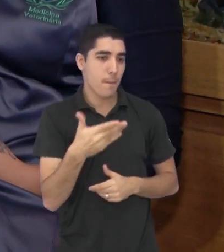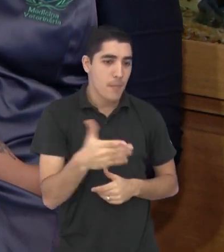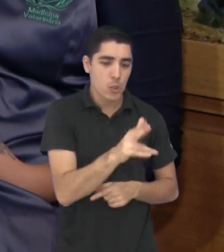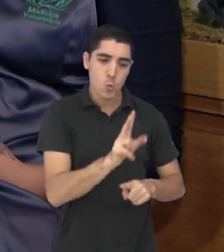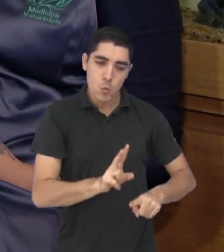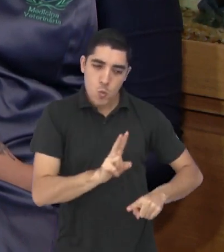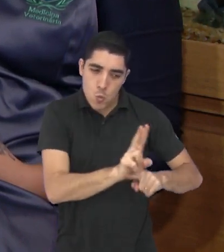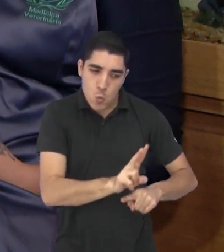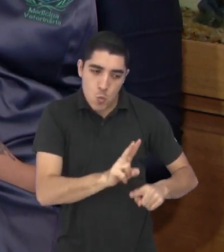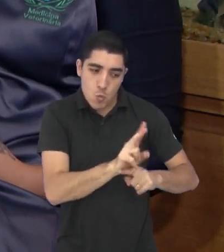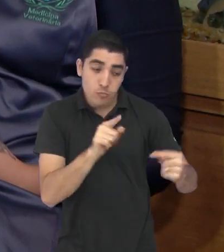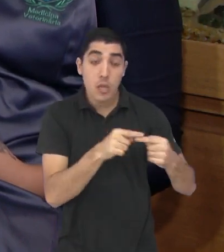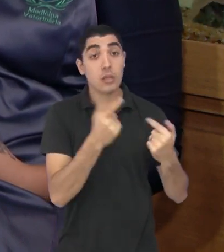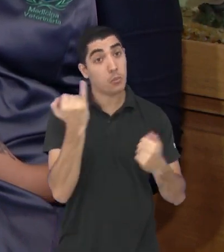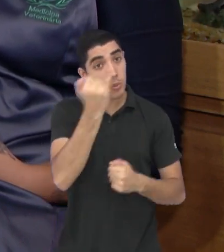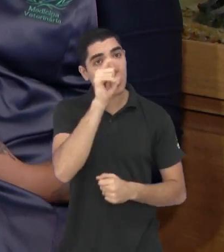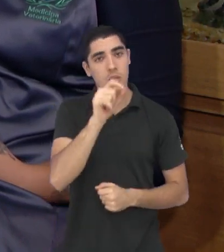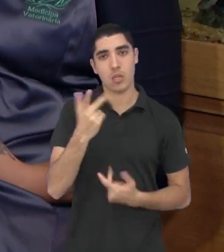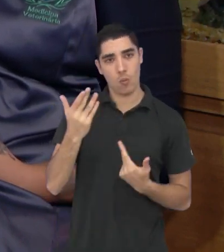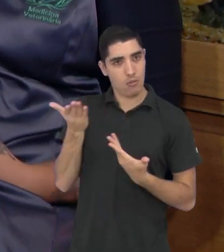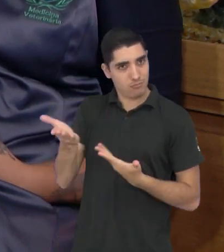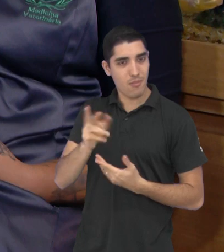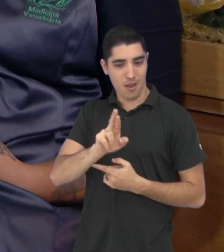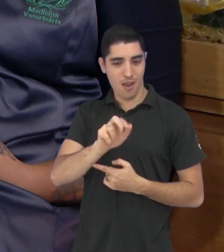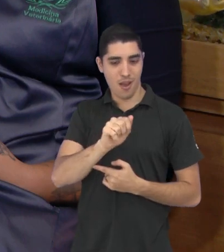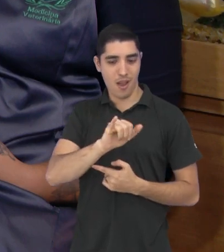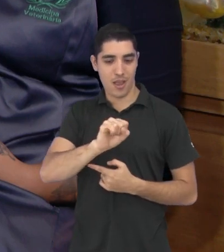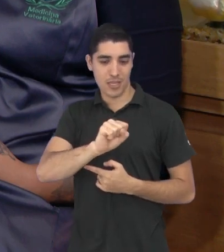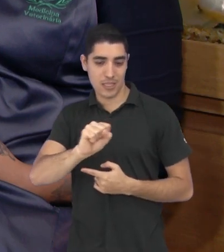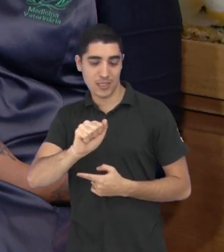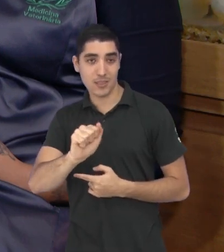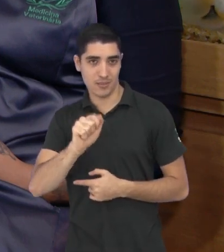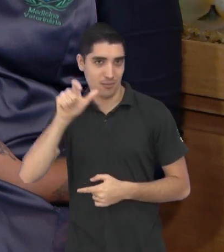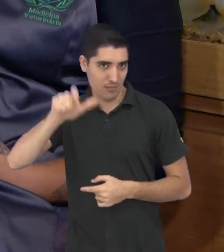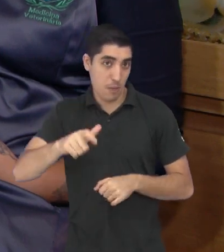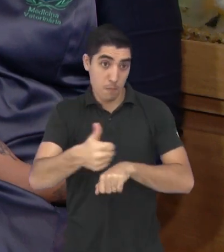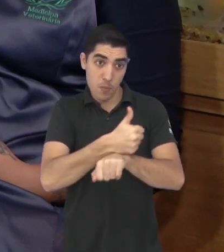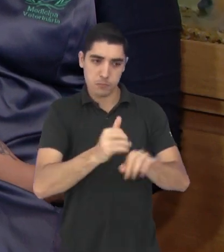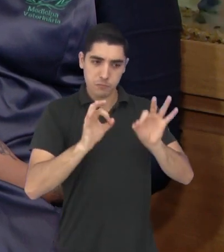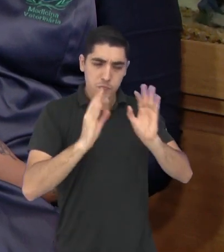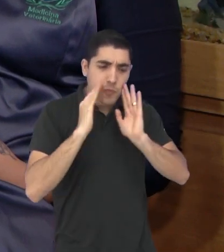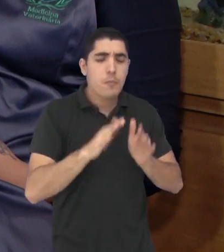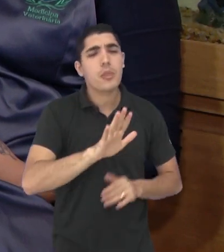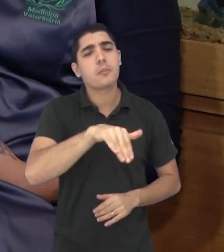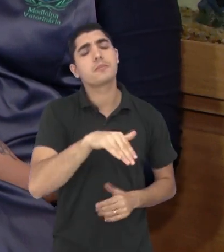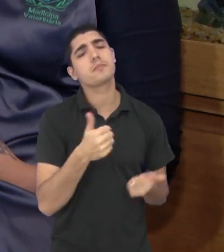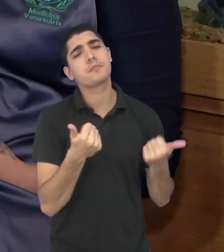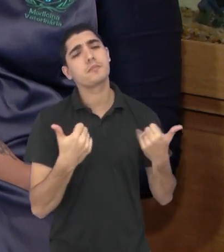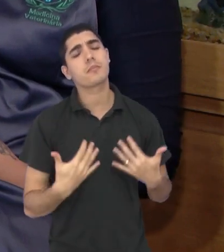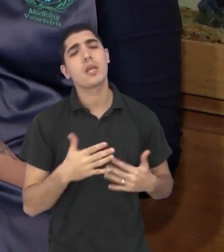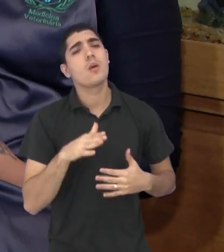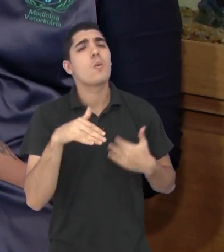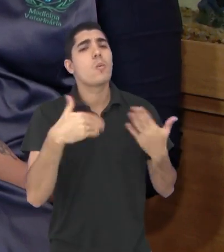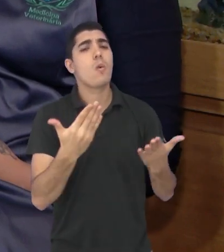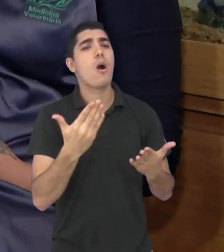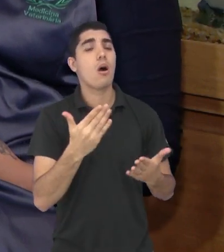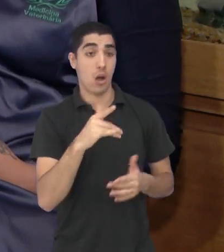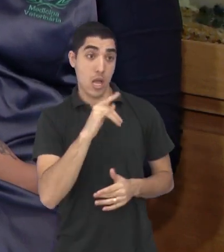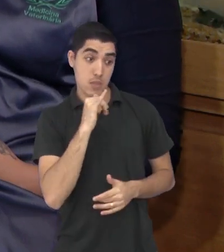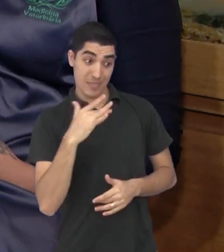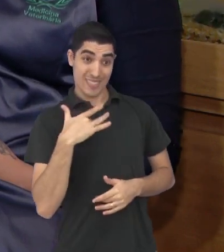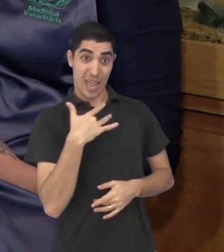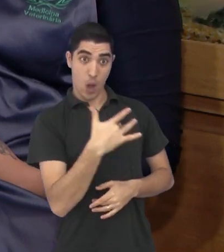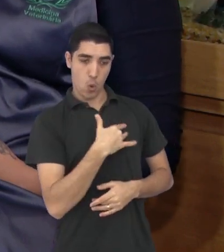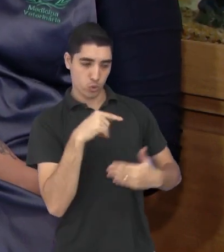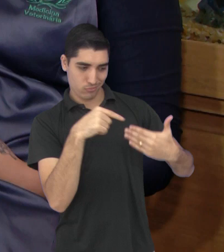em específico, né? Então procurar uma profissional como é a doutora Raíssa. Doutora, vamos lá. Quais são os principais problemas,